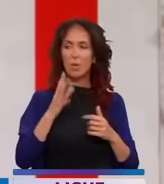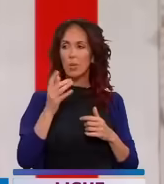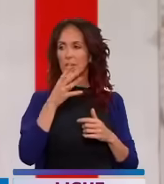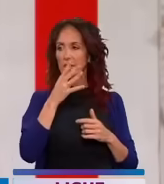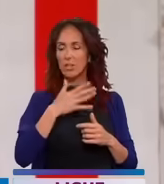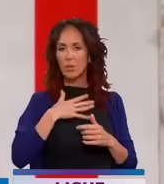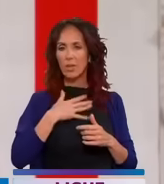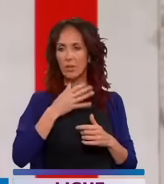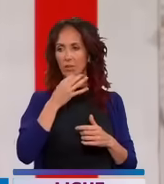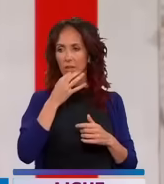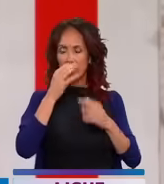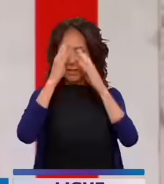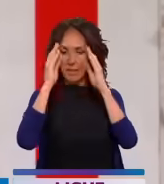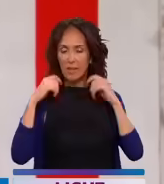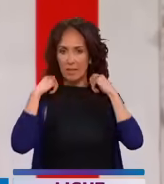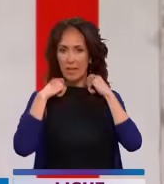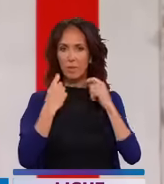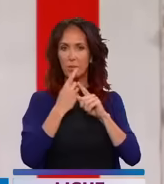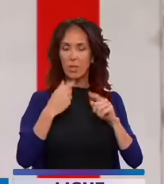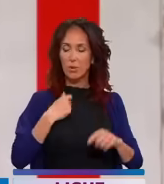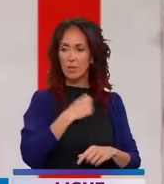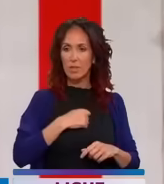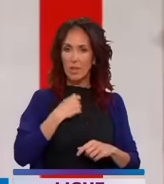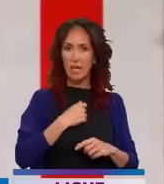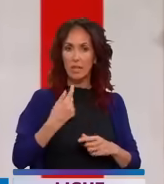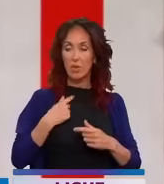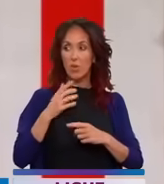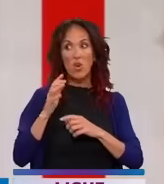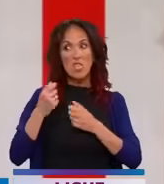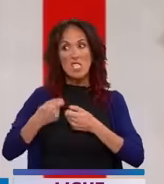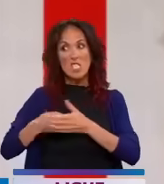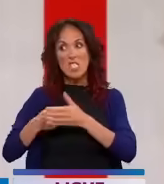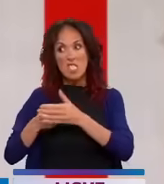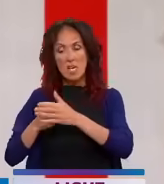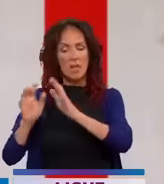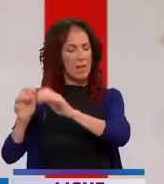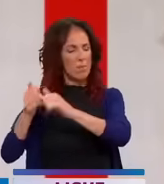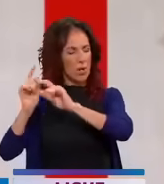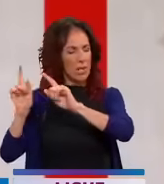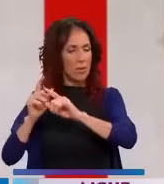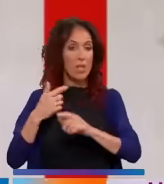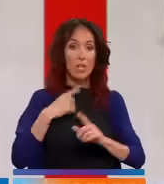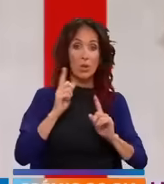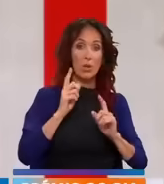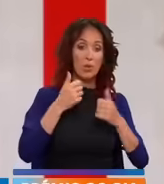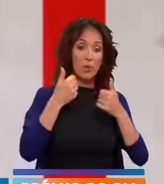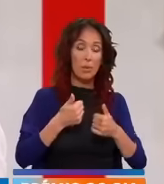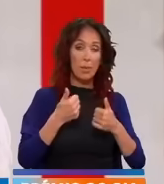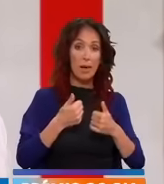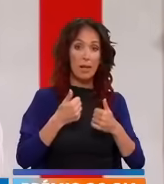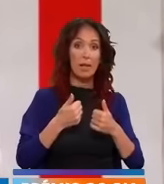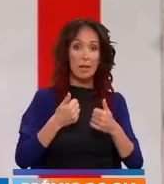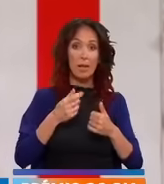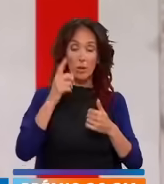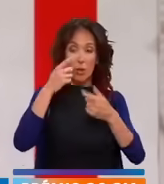porque não vou falar contigo agora, porque eu estou muito chateado e eu vou descarregar em cima de ti. Ele diz, eu não me portei bem com ela. E a Marie